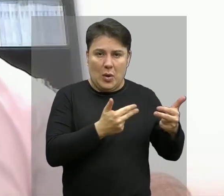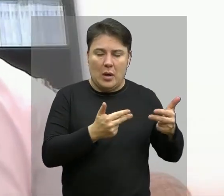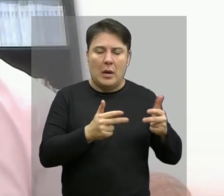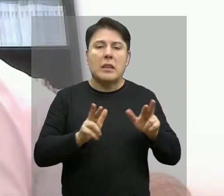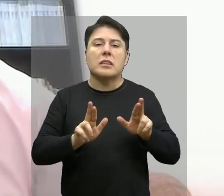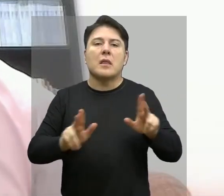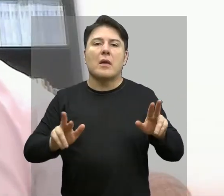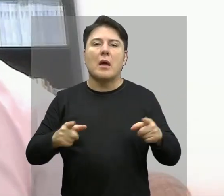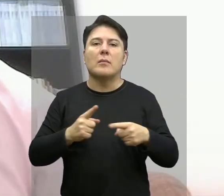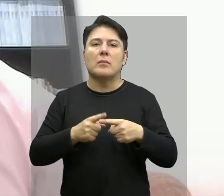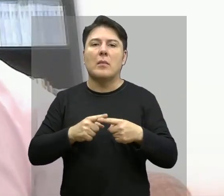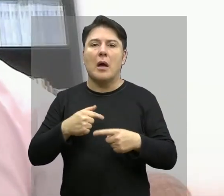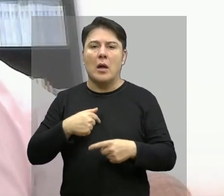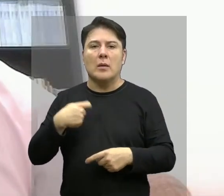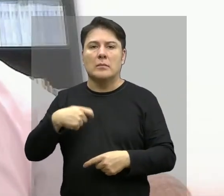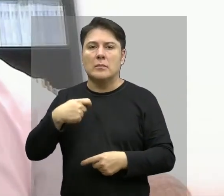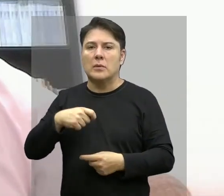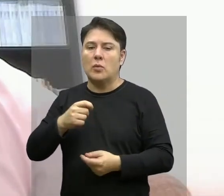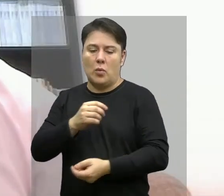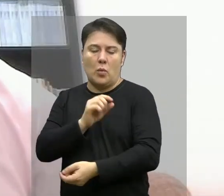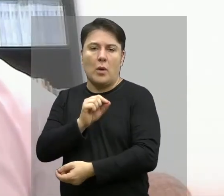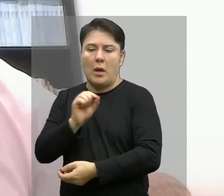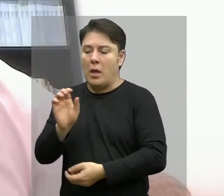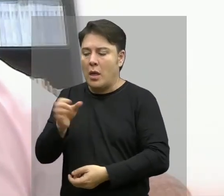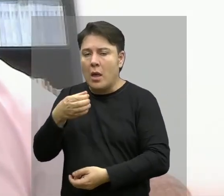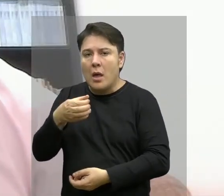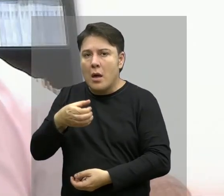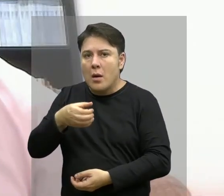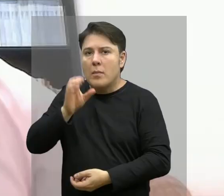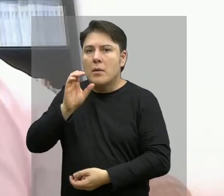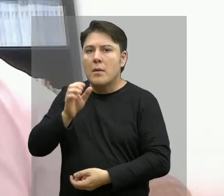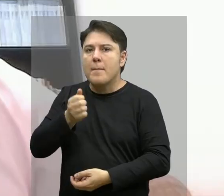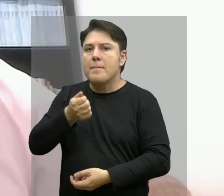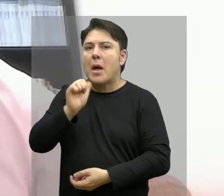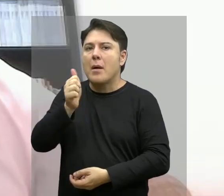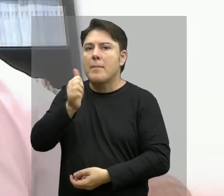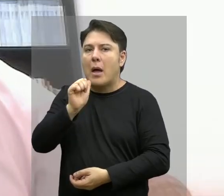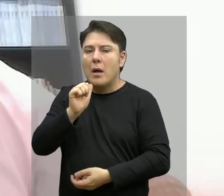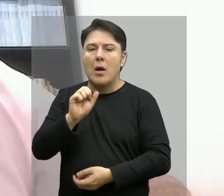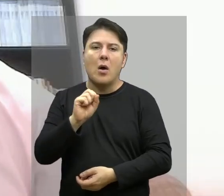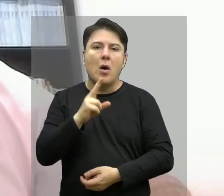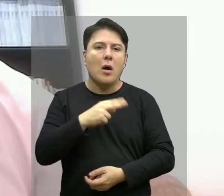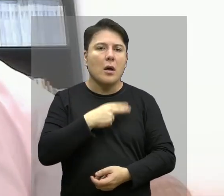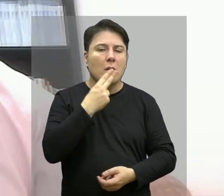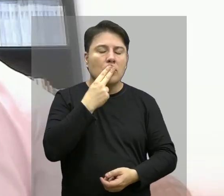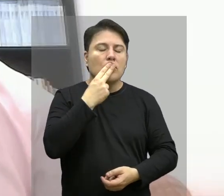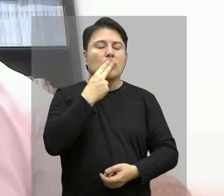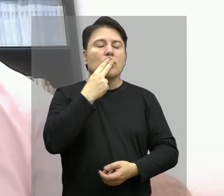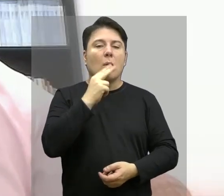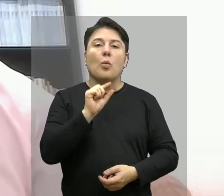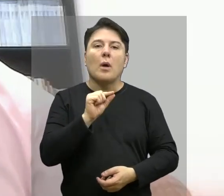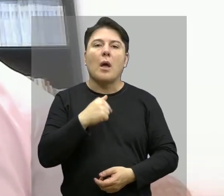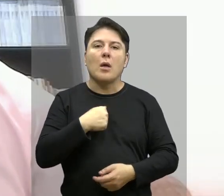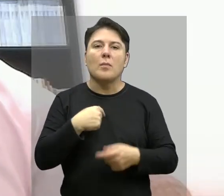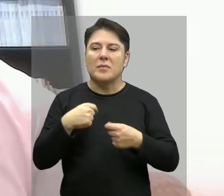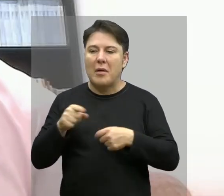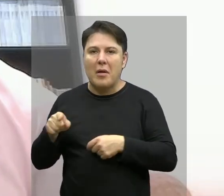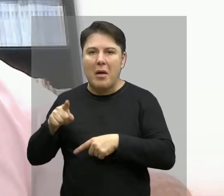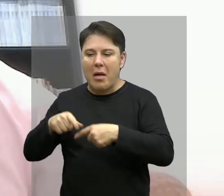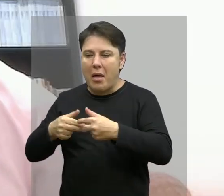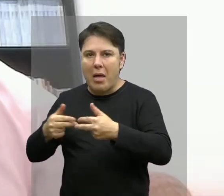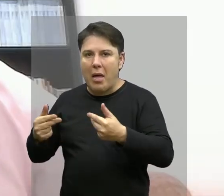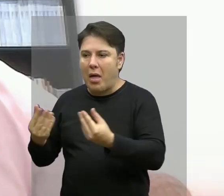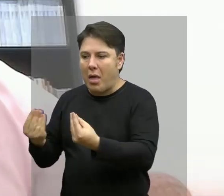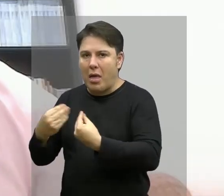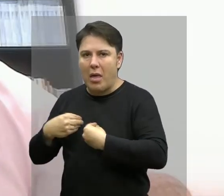que eu vou precisar beber o álcool, enfim, eu preciso ingerir alguma substância, né?